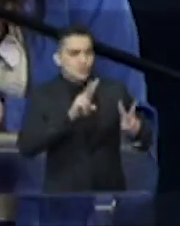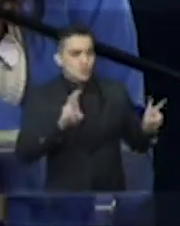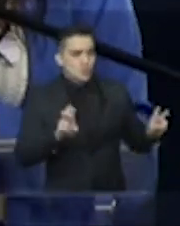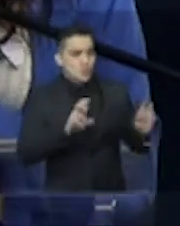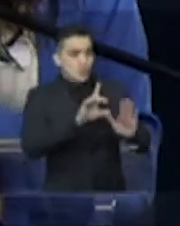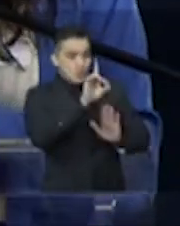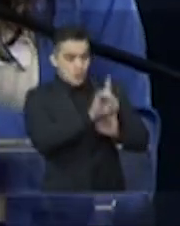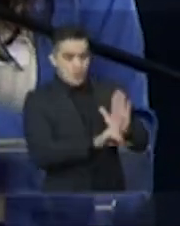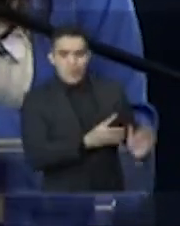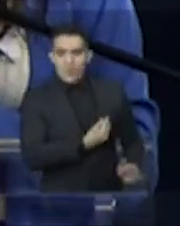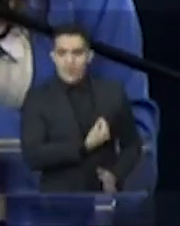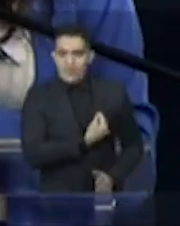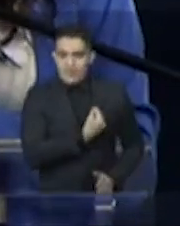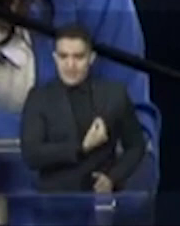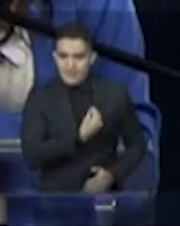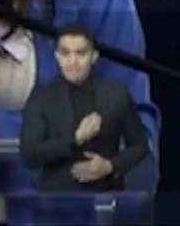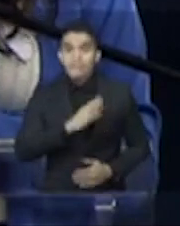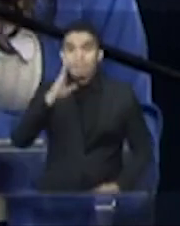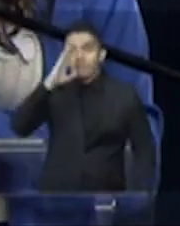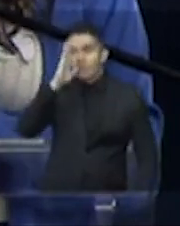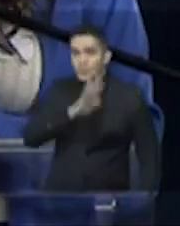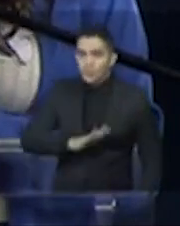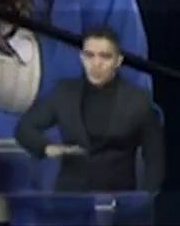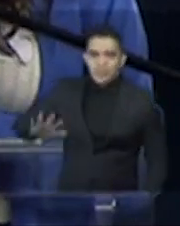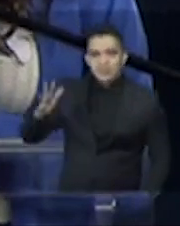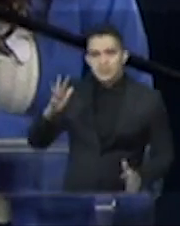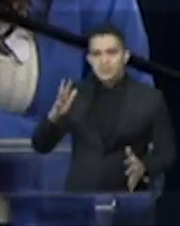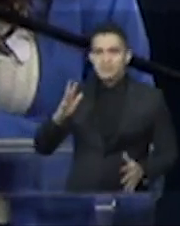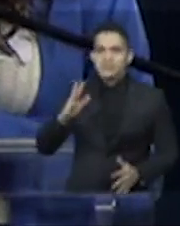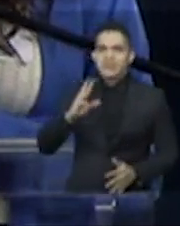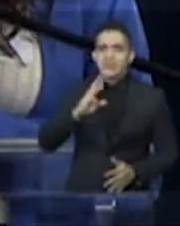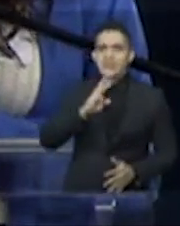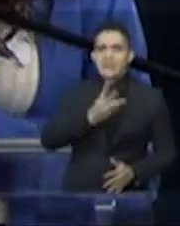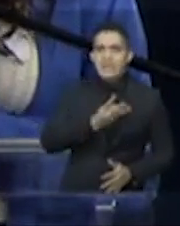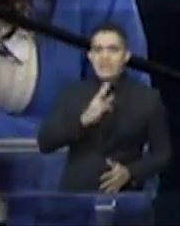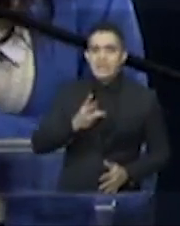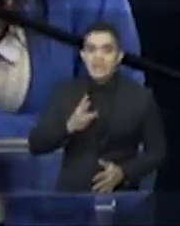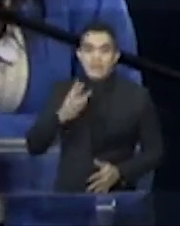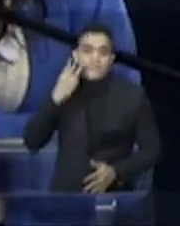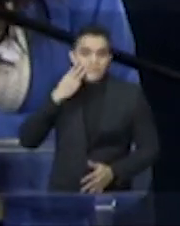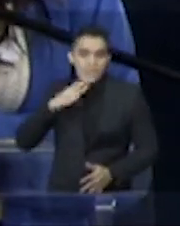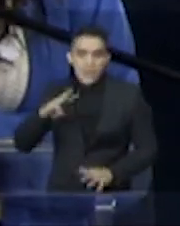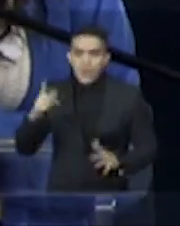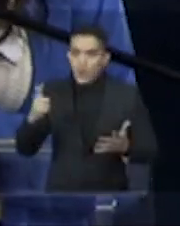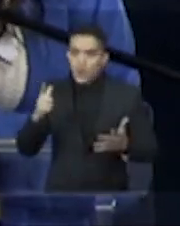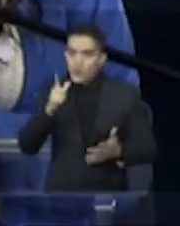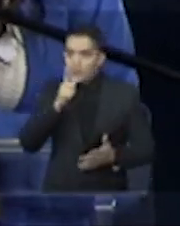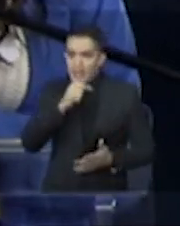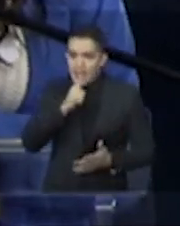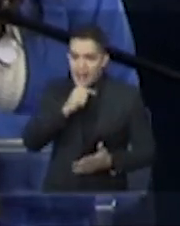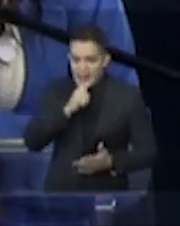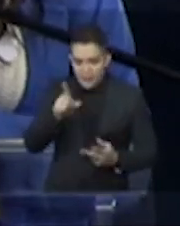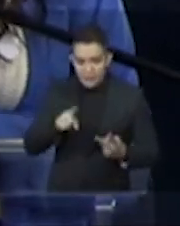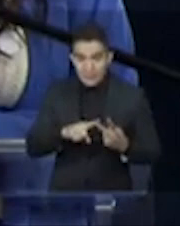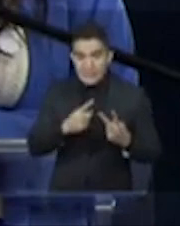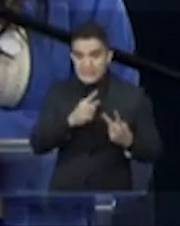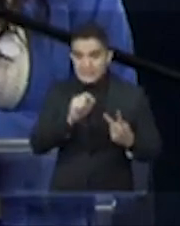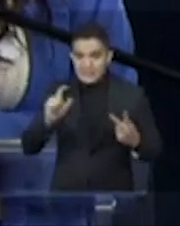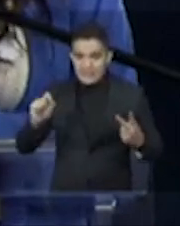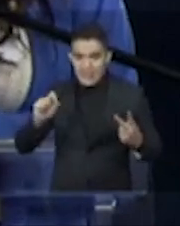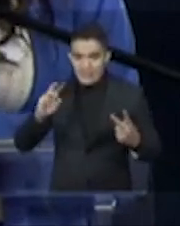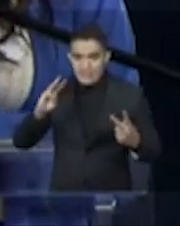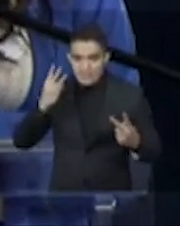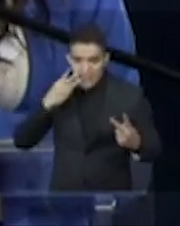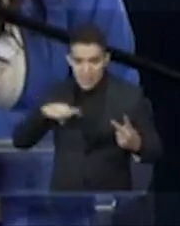vida. No Brasil, cerca de 35 milhões de pessoas não têm abastecimento de água e 100 milhões não possuem coleta de esgoto.